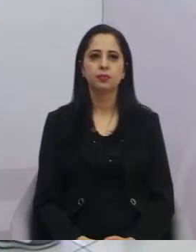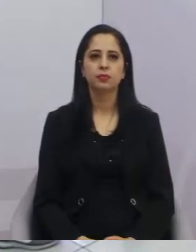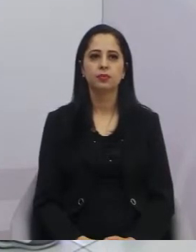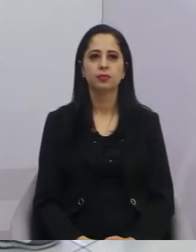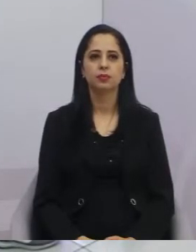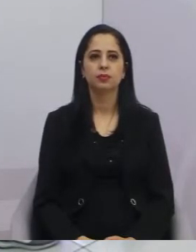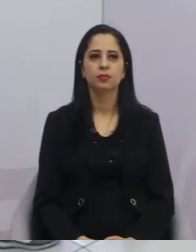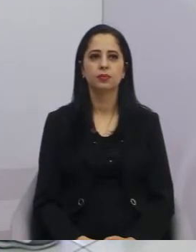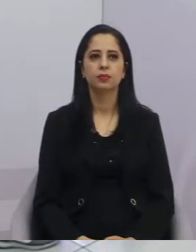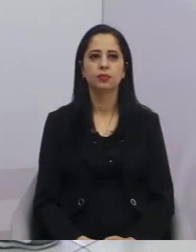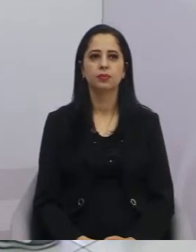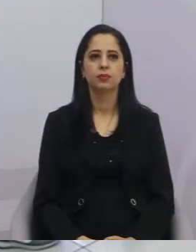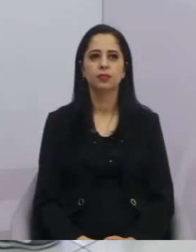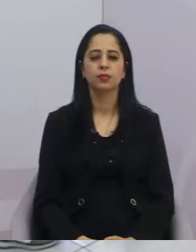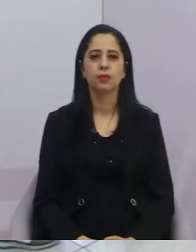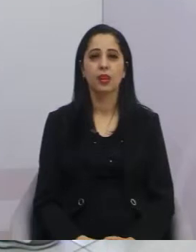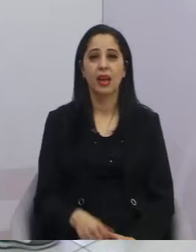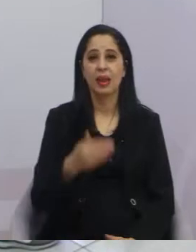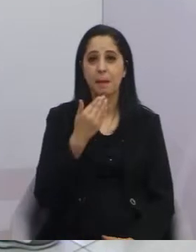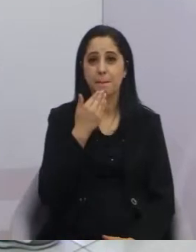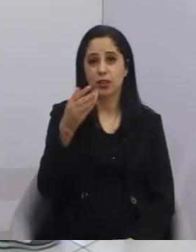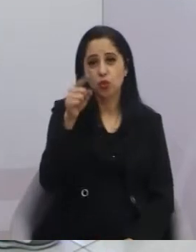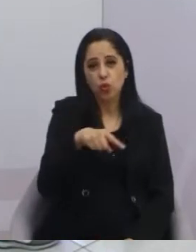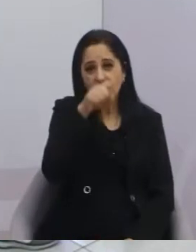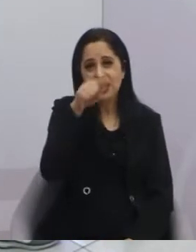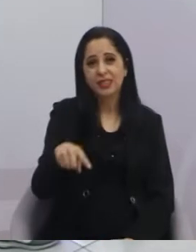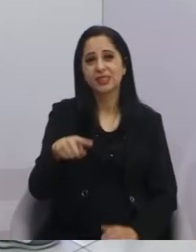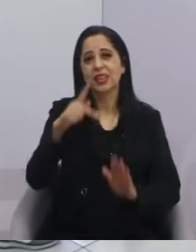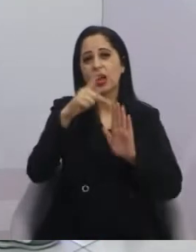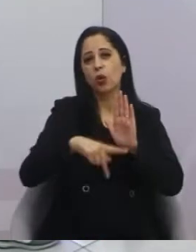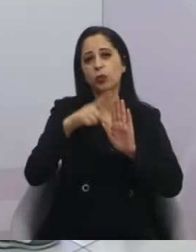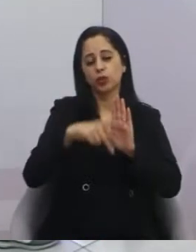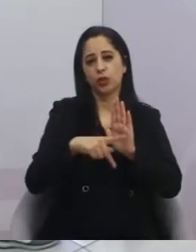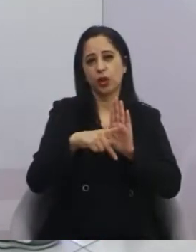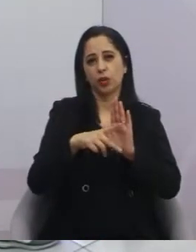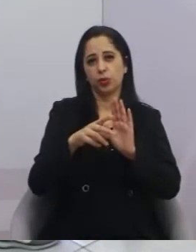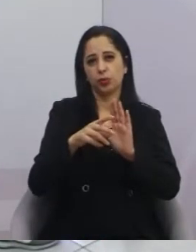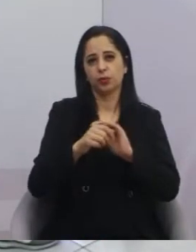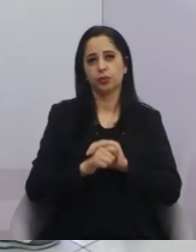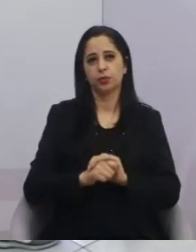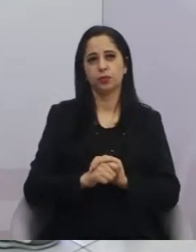O autor do projeto pede o adiamento para uma sessão? É para a próxima.